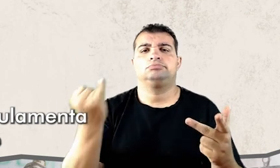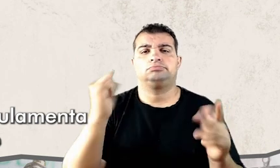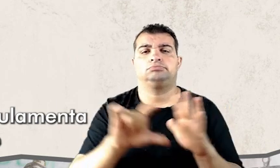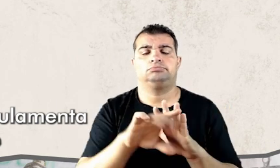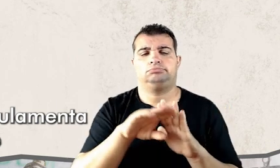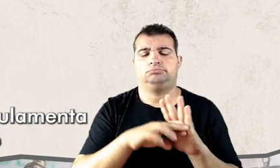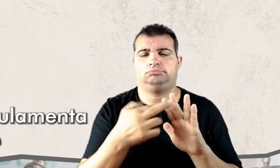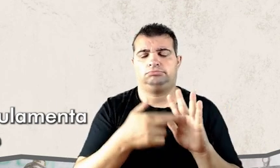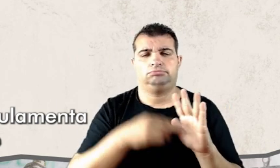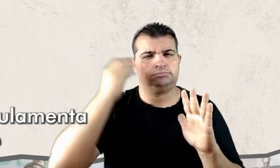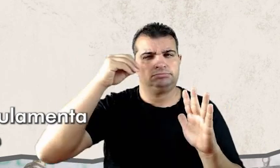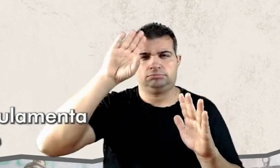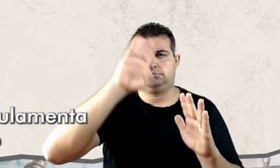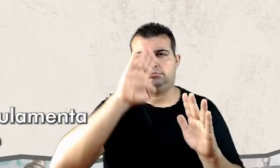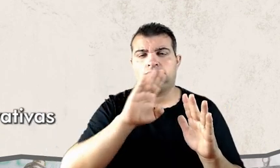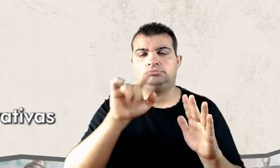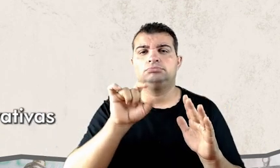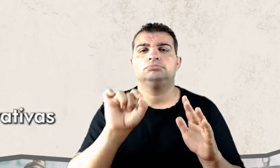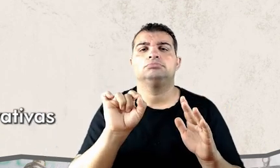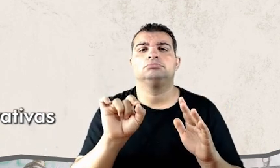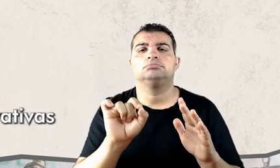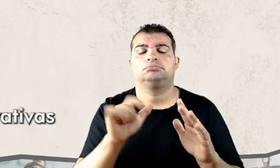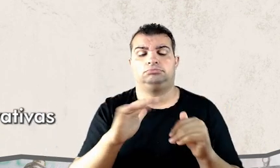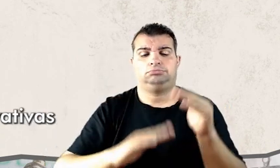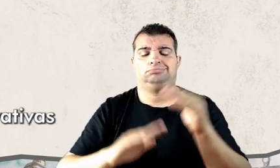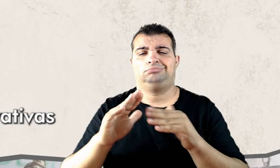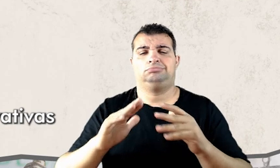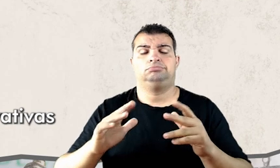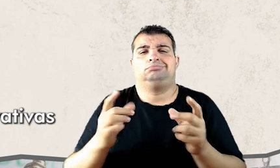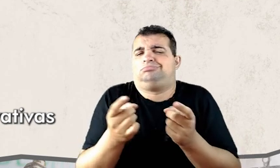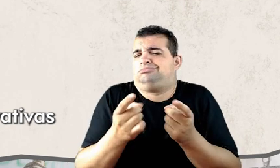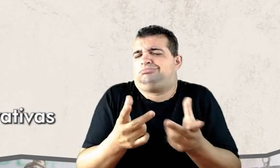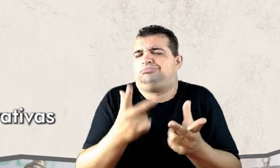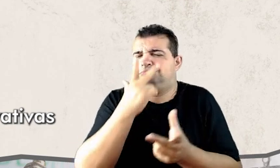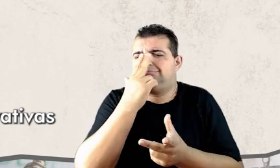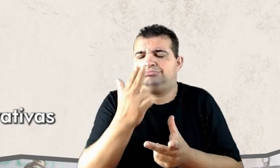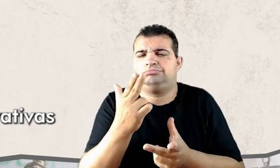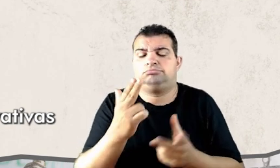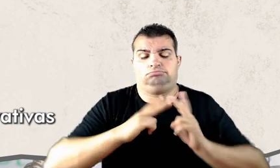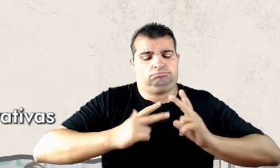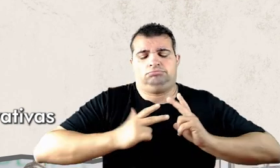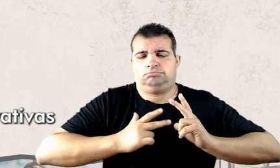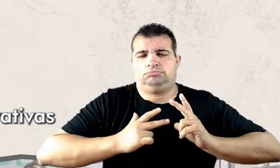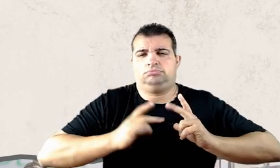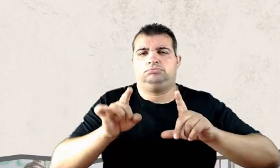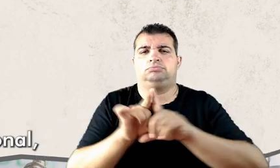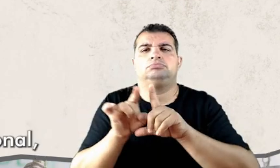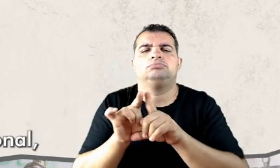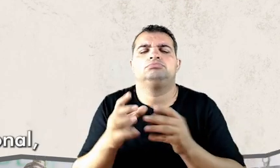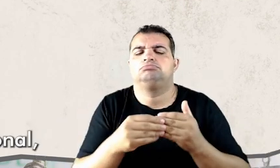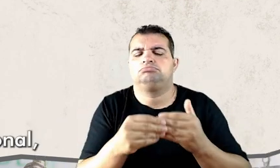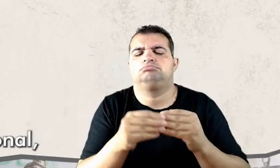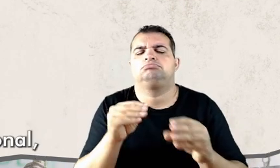lei que regulamenta a psicologia no Brasil é que ela estabelece como funções privativas o diagnóstico psicológico,